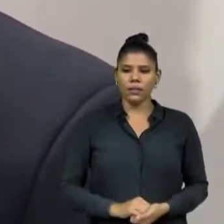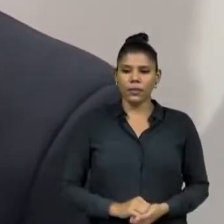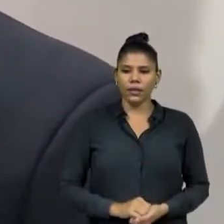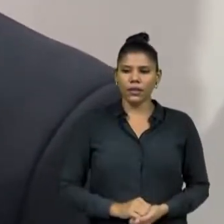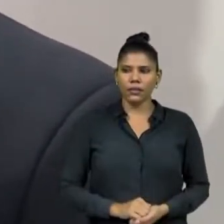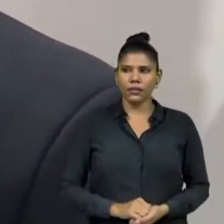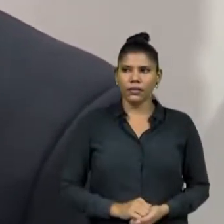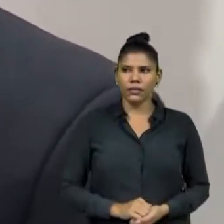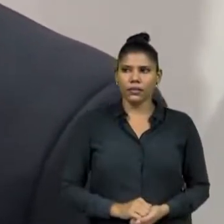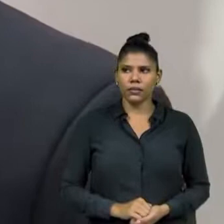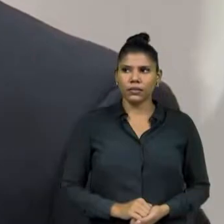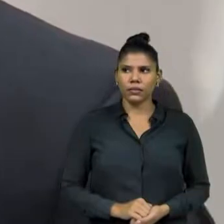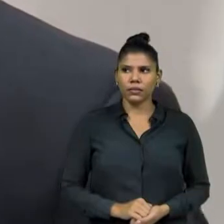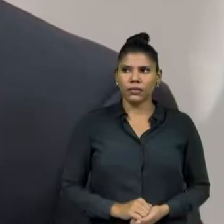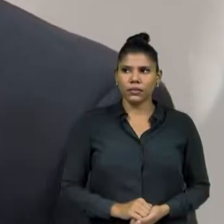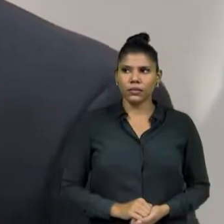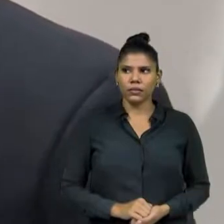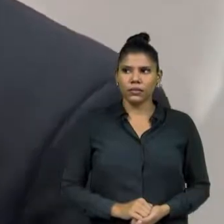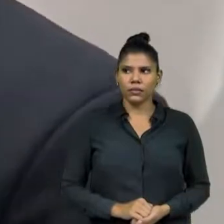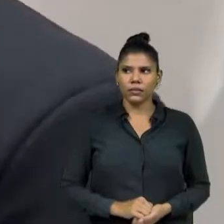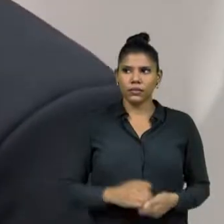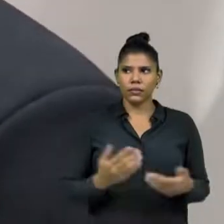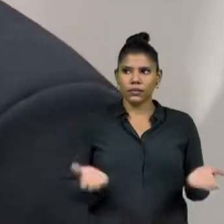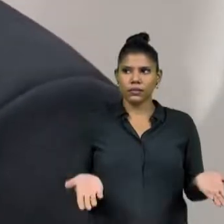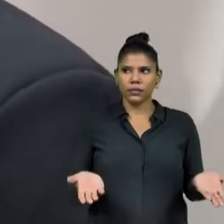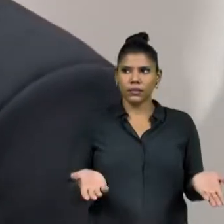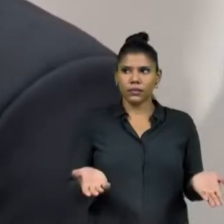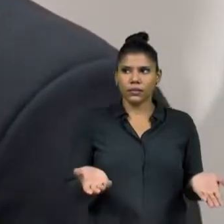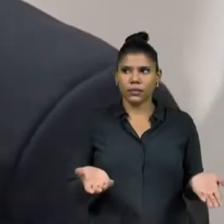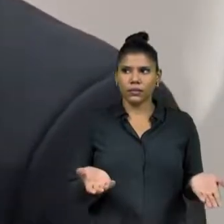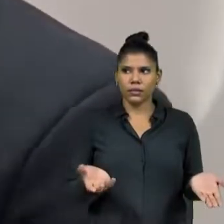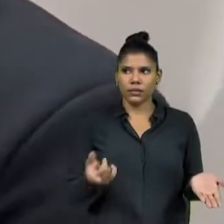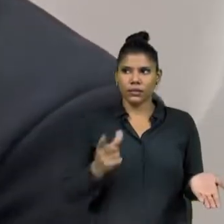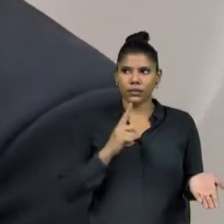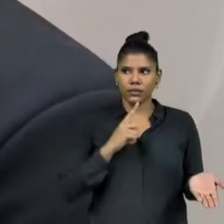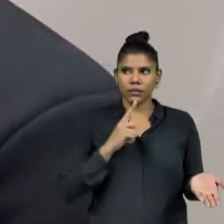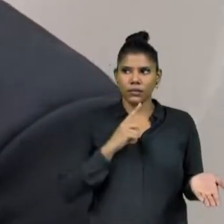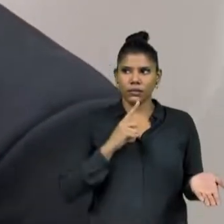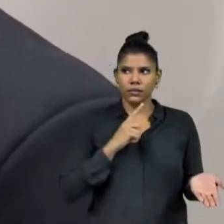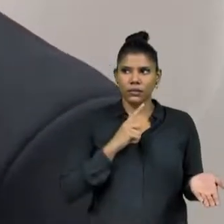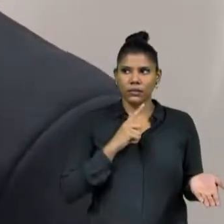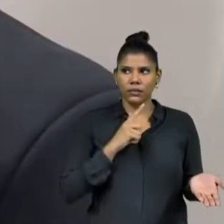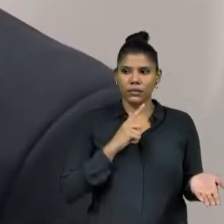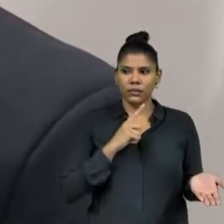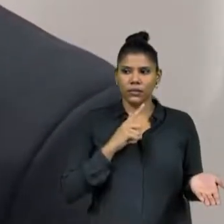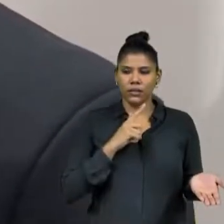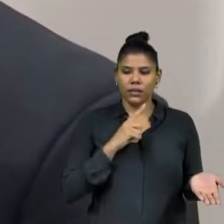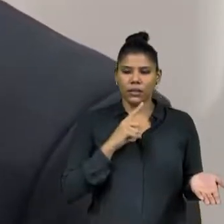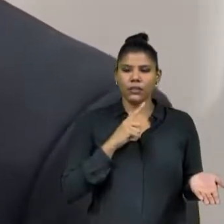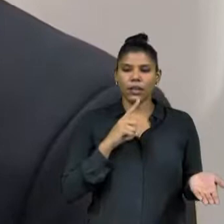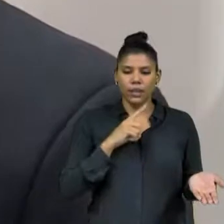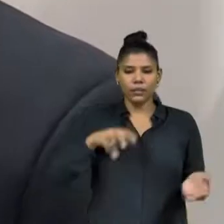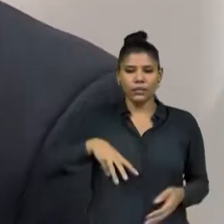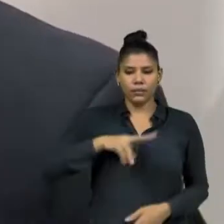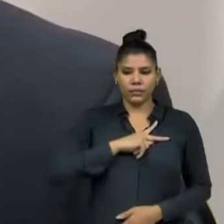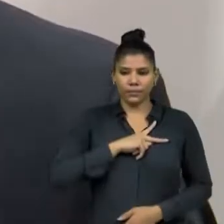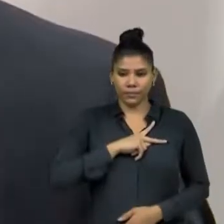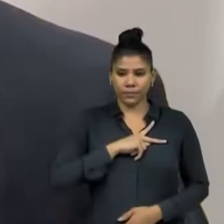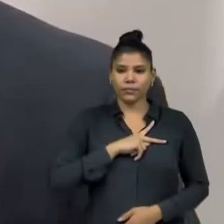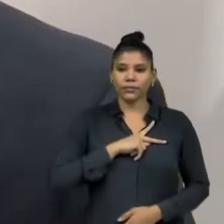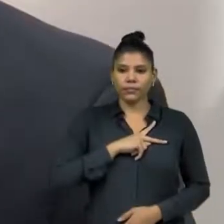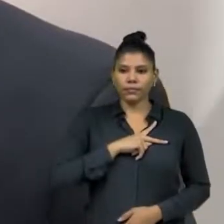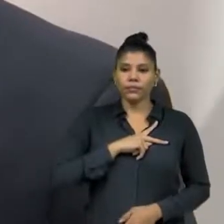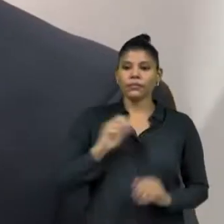de distribuição de energia por parte da Enel. Isso foi feito. E aí, com o Ministério Público, através do DECOM, e aqui